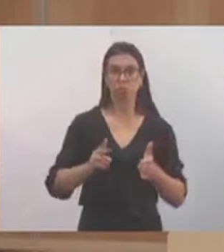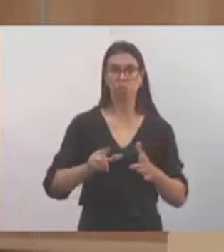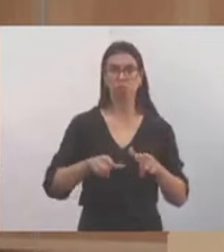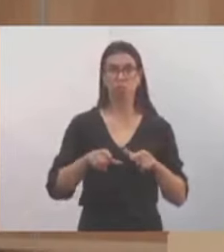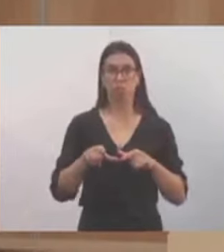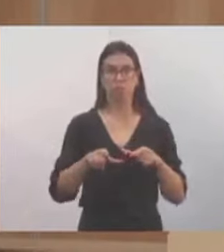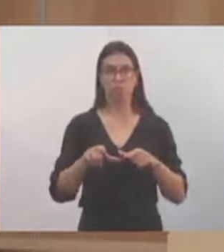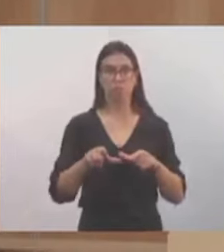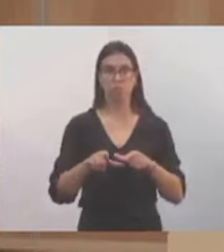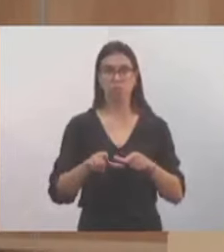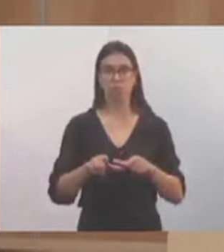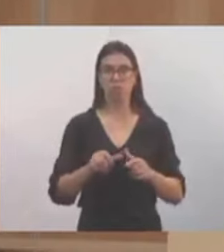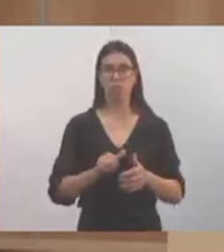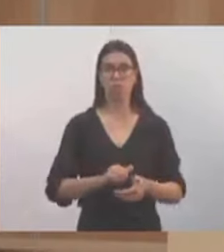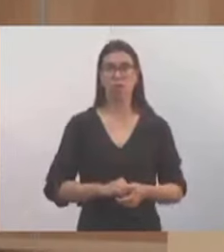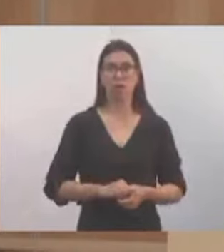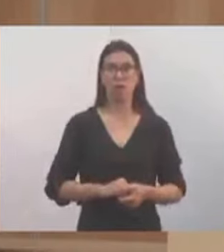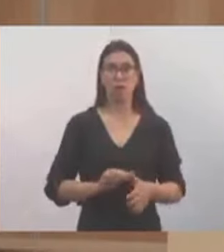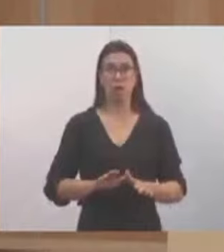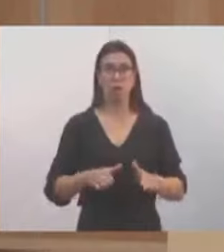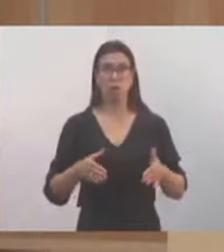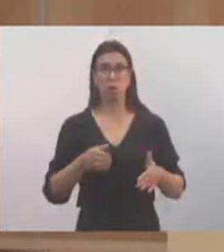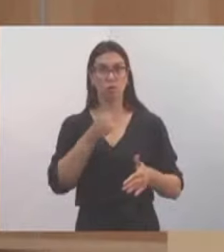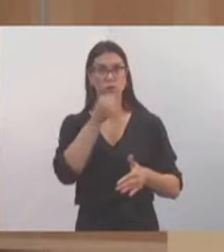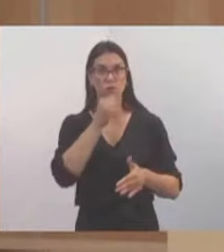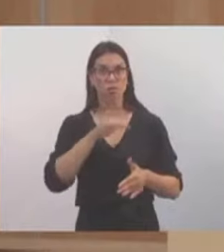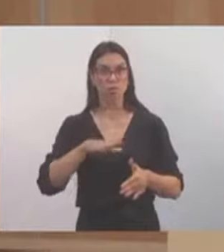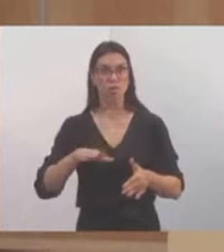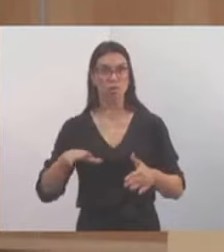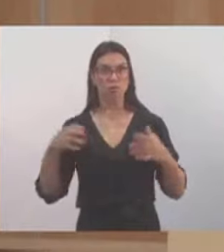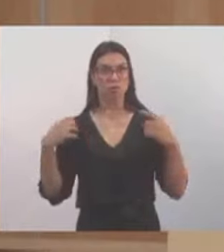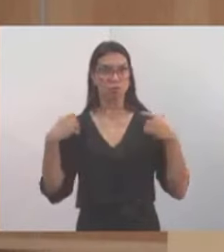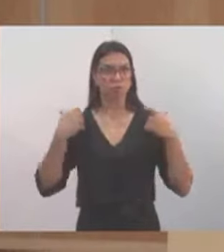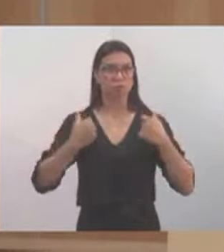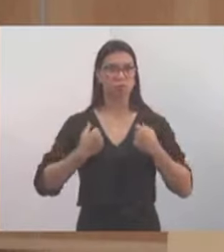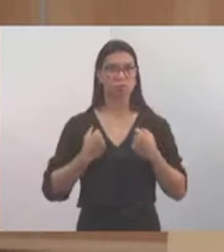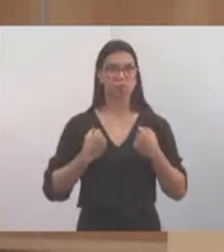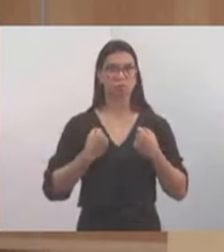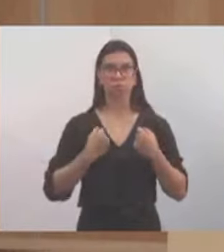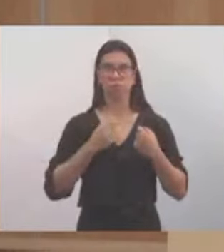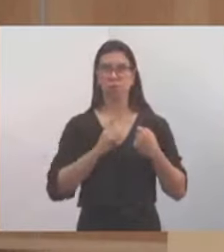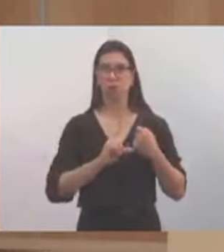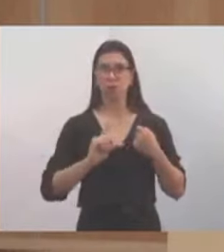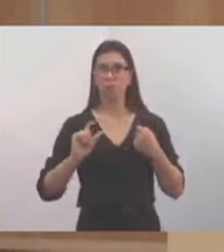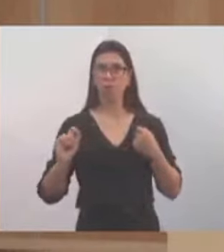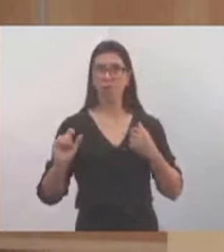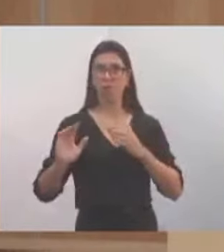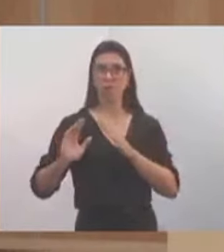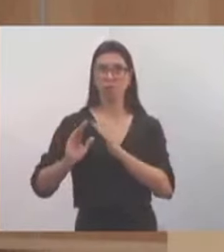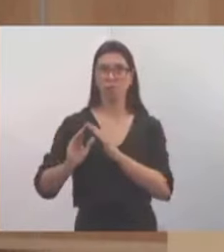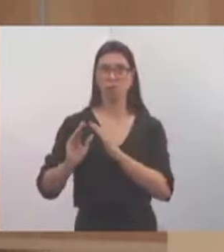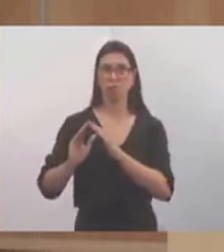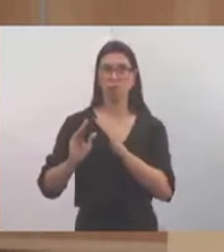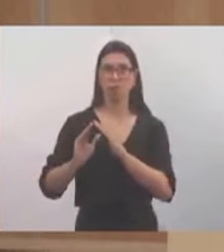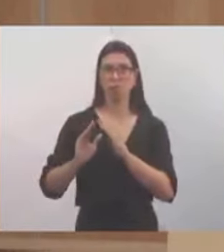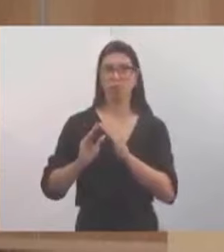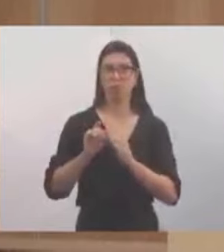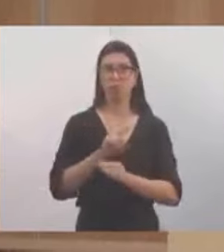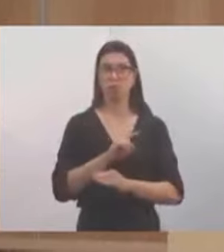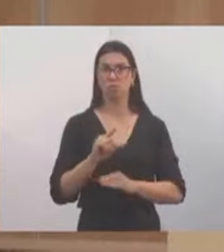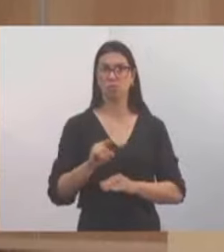Então, quando dá o sinalzinho que as crianças põem a mochilinha nas costas, não acabou o trabalho de vocês. Então, vocês